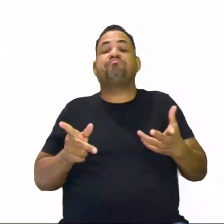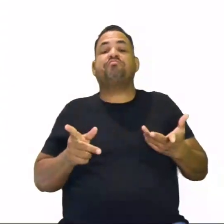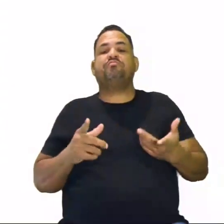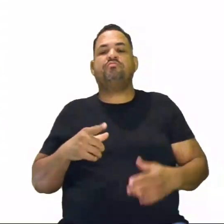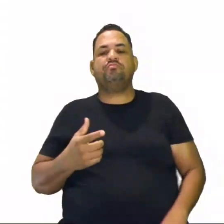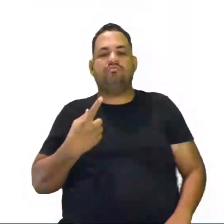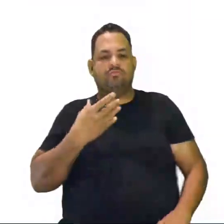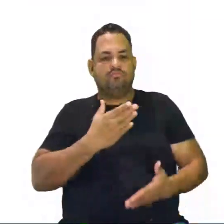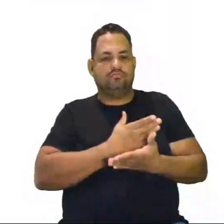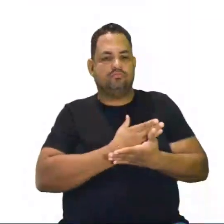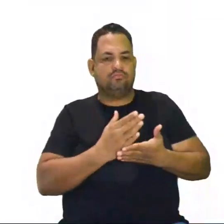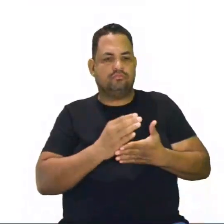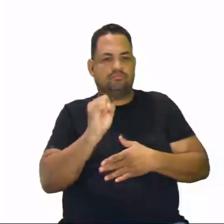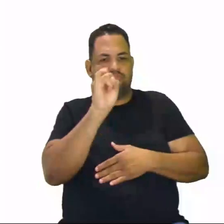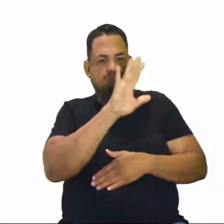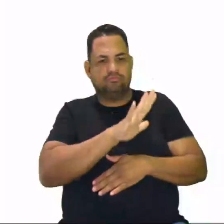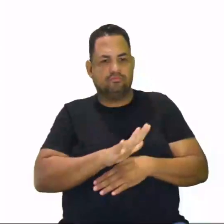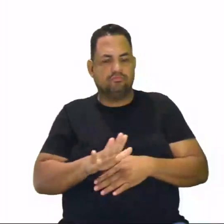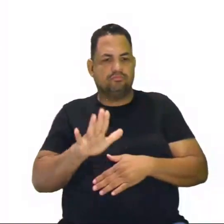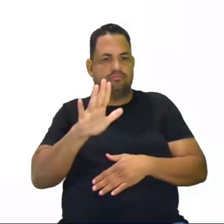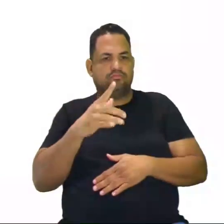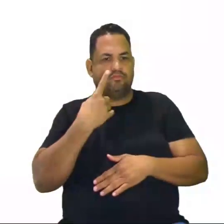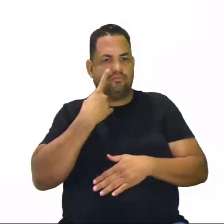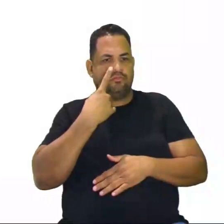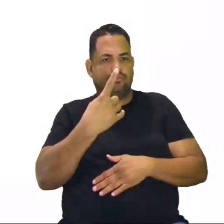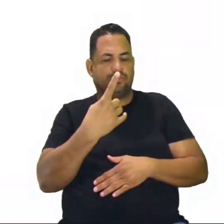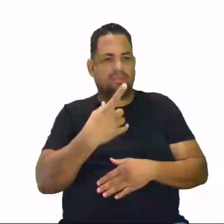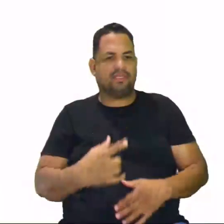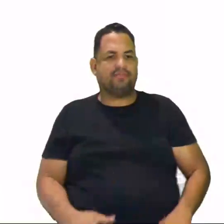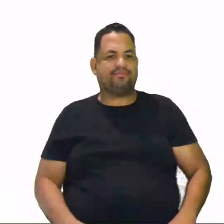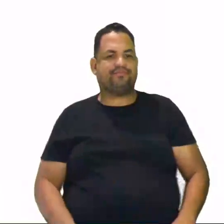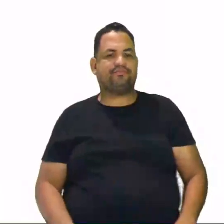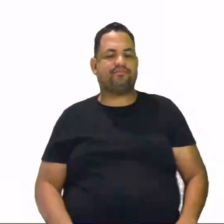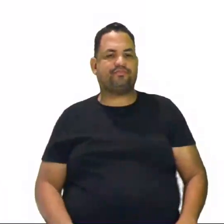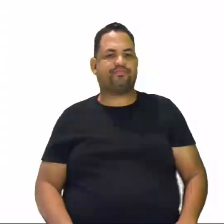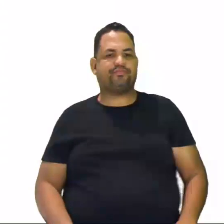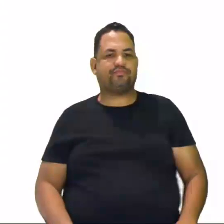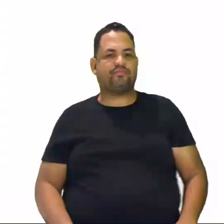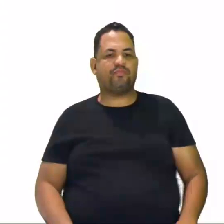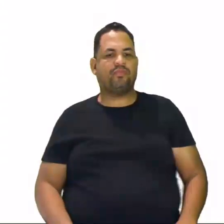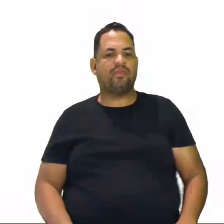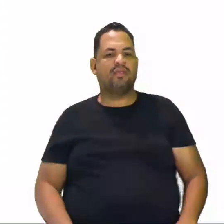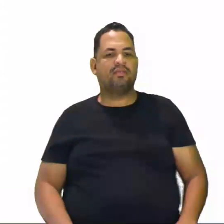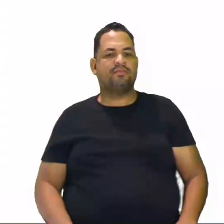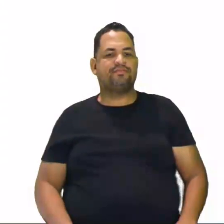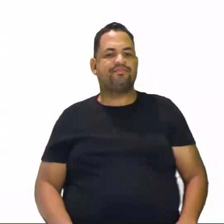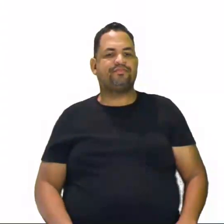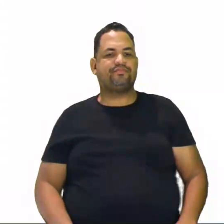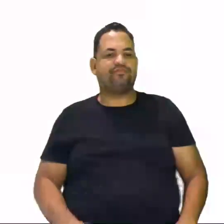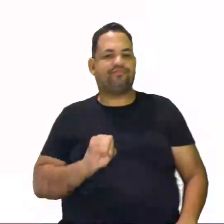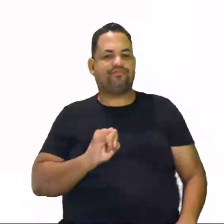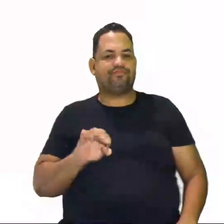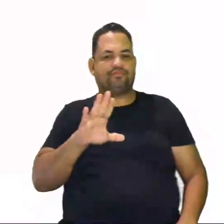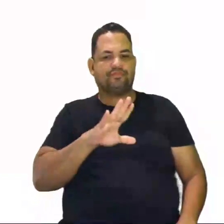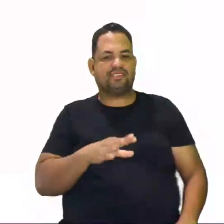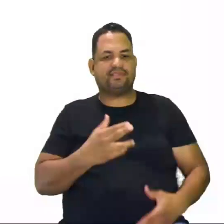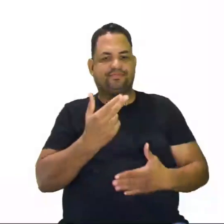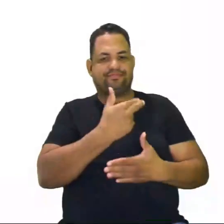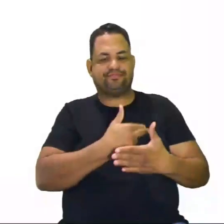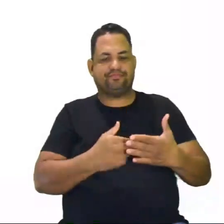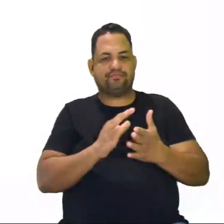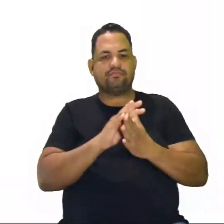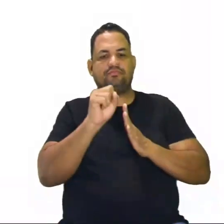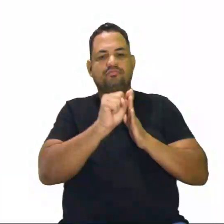diferença? Eu começo com essa imagem, eu trago essa imagem para vocês, que foi uma imagem aí, um desenho do